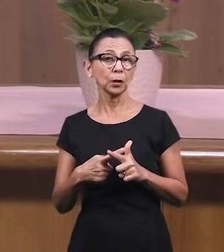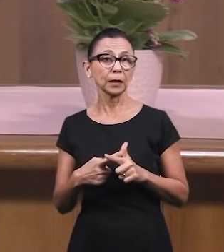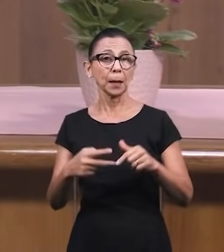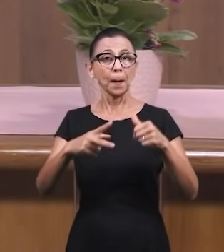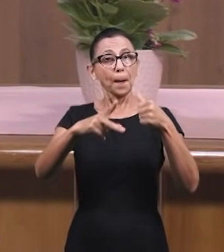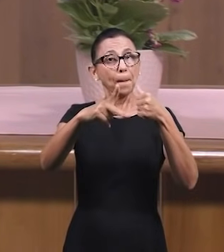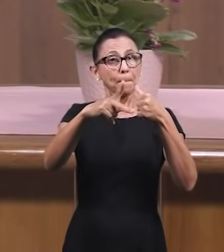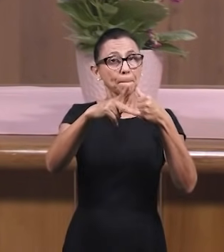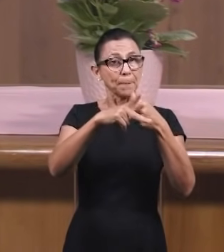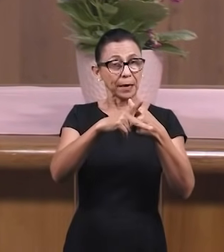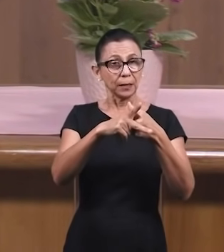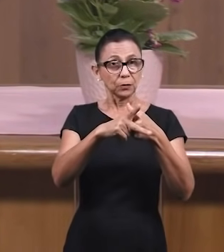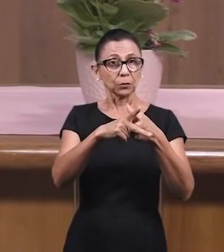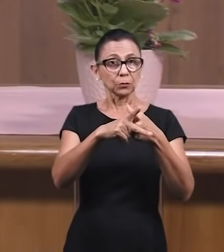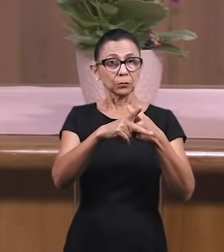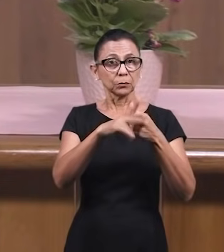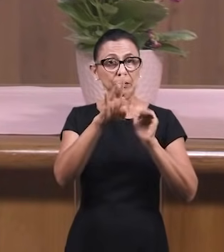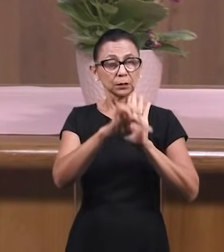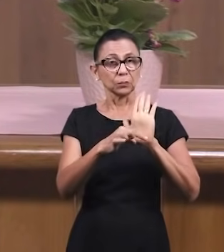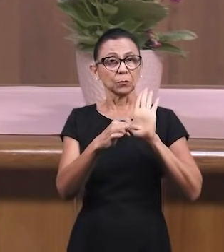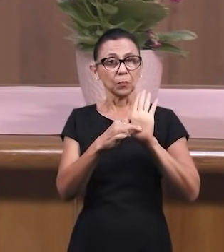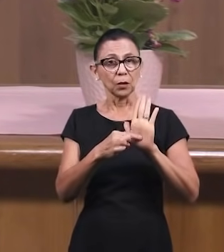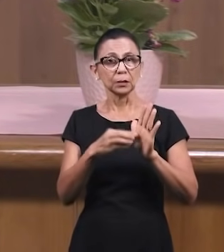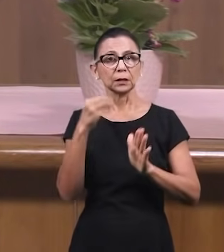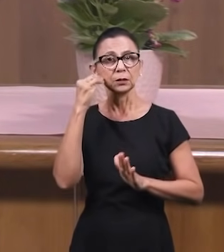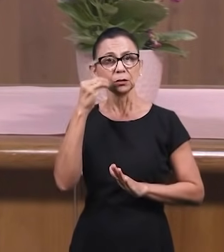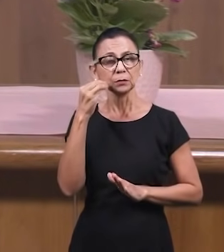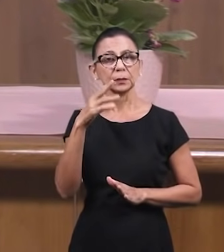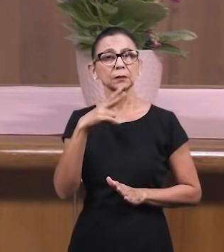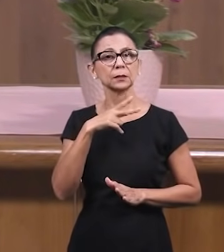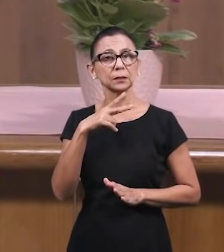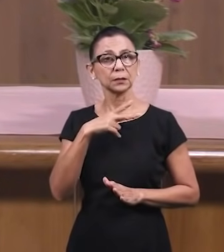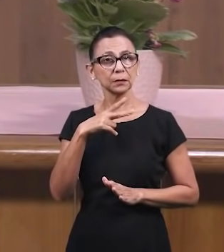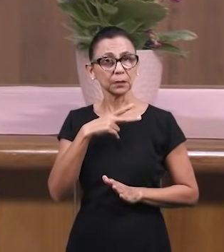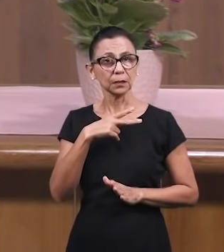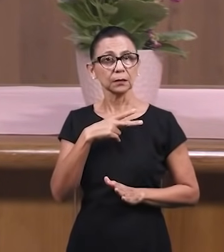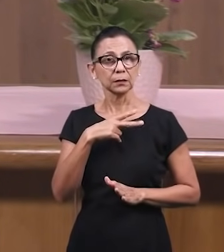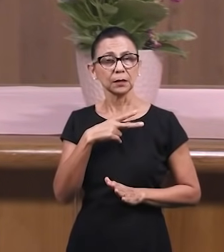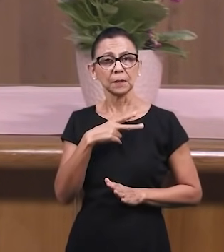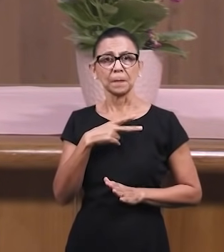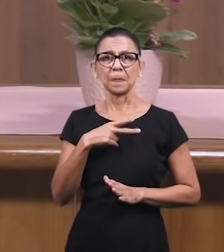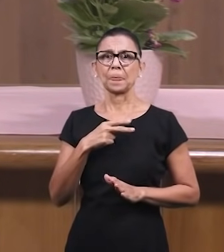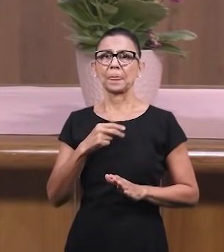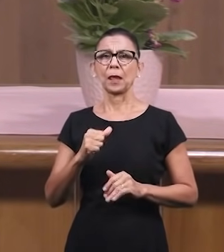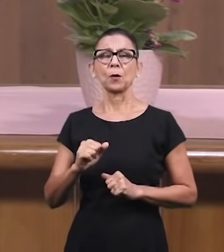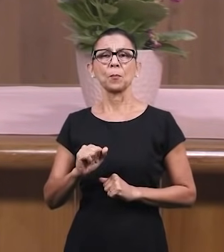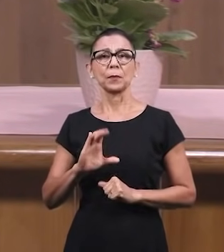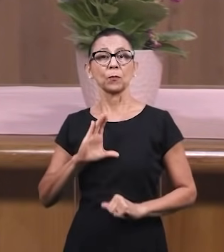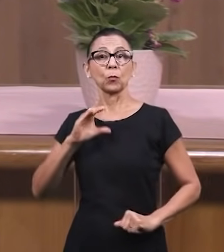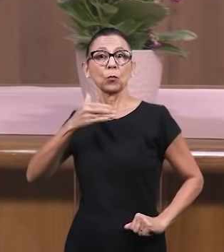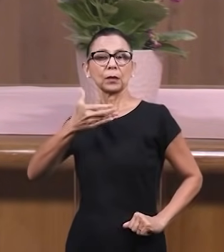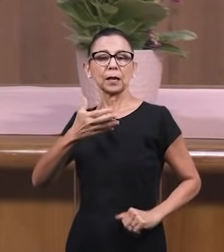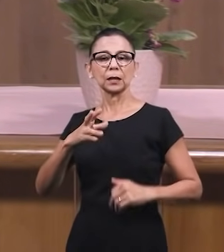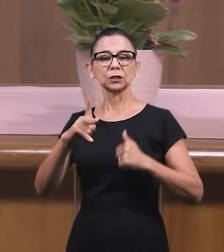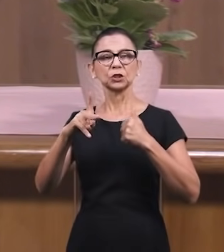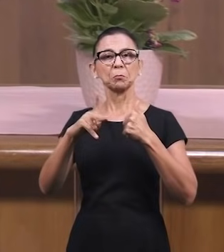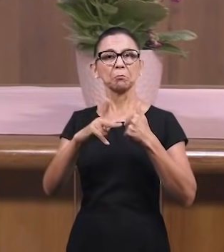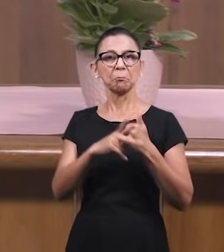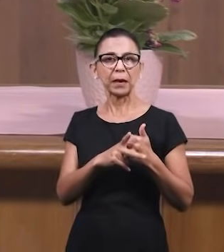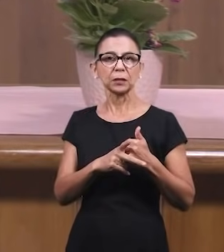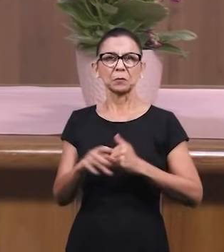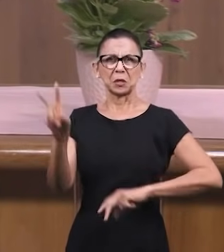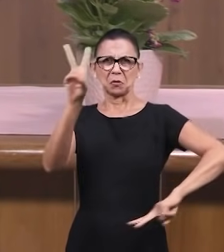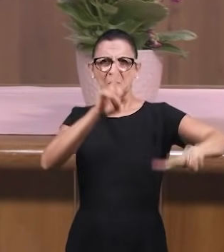estavam vendo, o vento não tinha cessado. Pedro entra dentro do mar mesmo com o vento. Ele foi ousado,